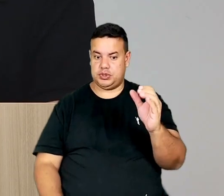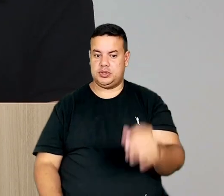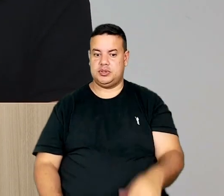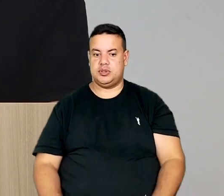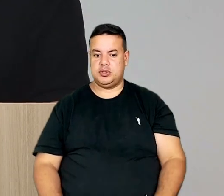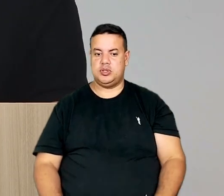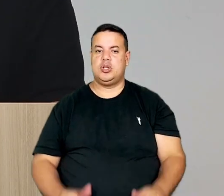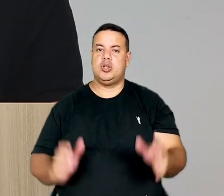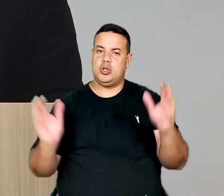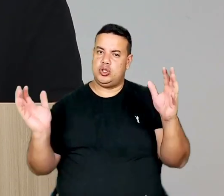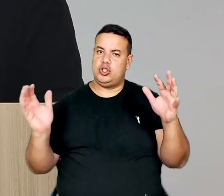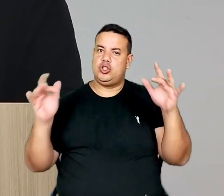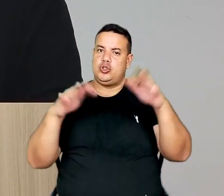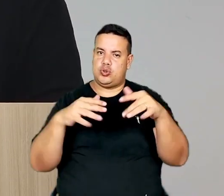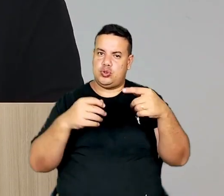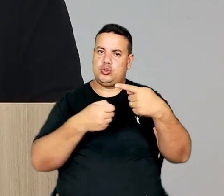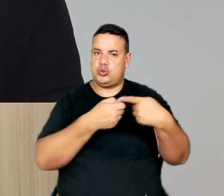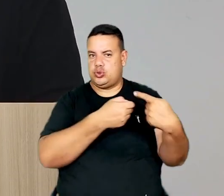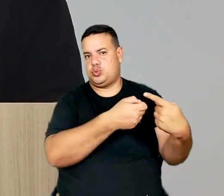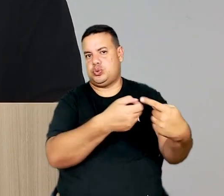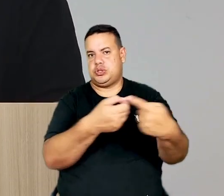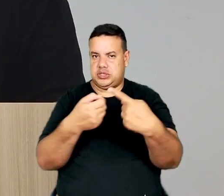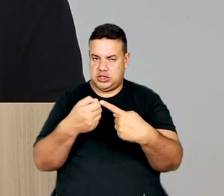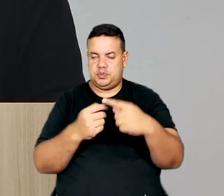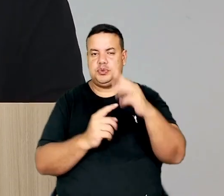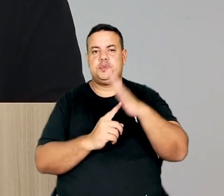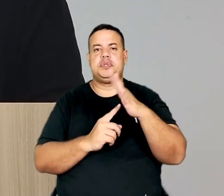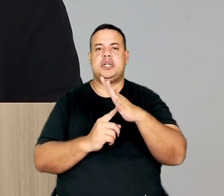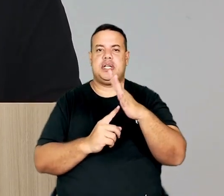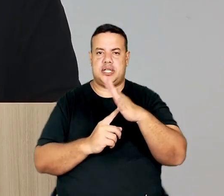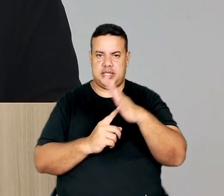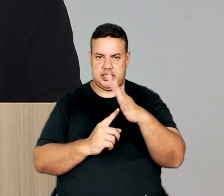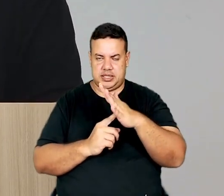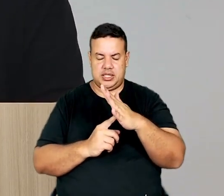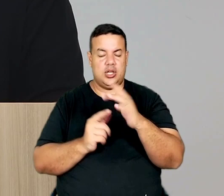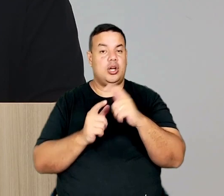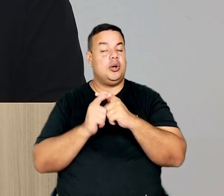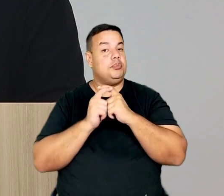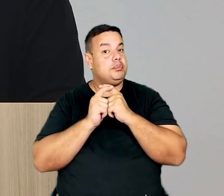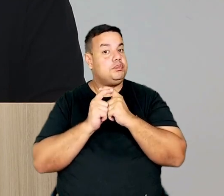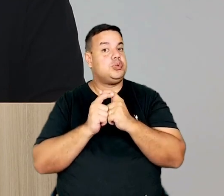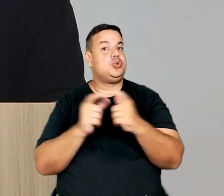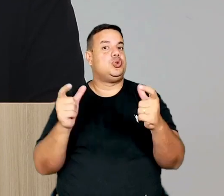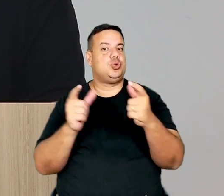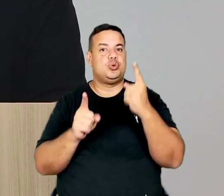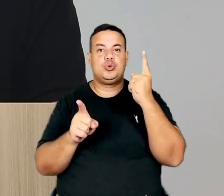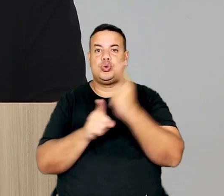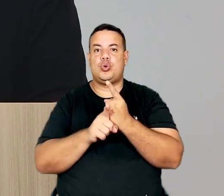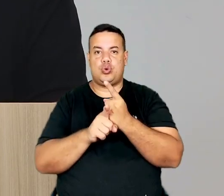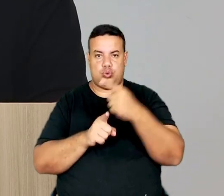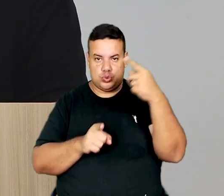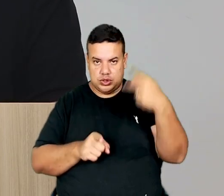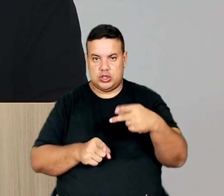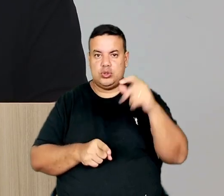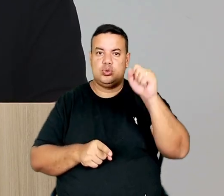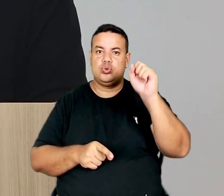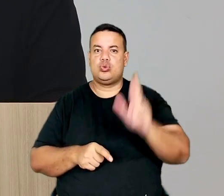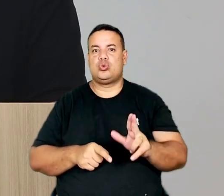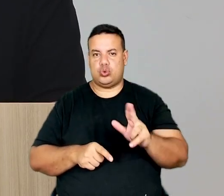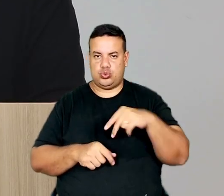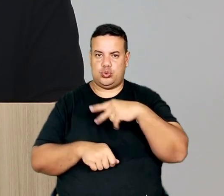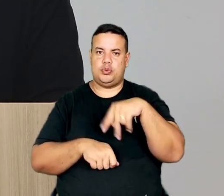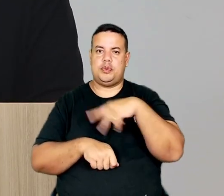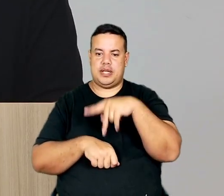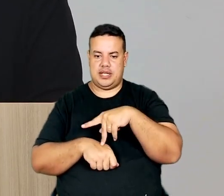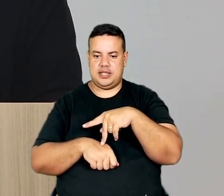dos Municípios Paranaenses, né, um dos maiores encontros de município aqui da região sul do país, e lá a gente